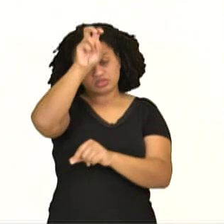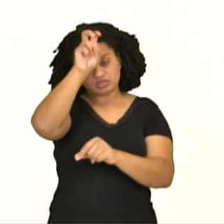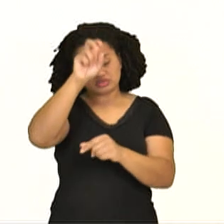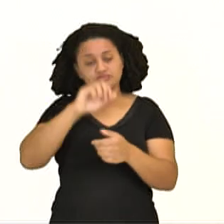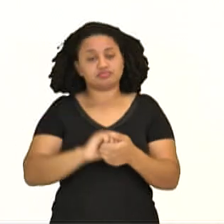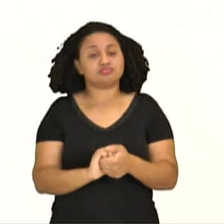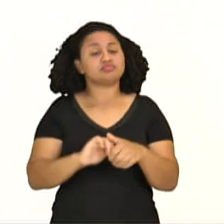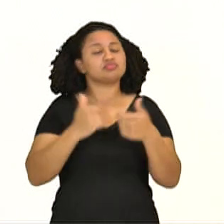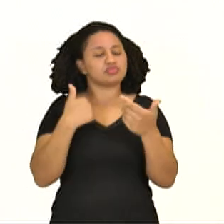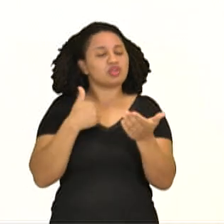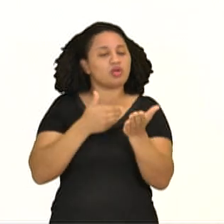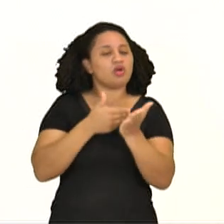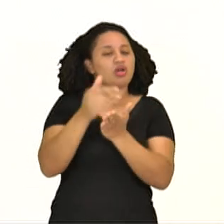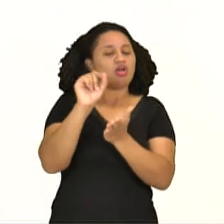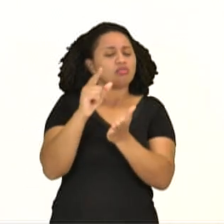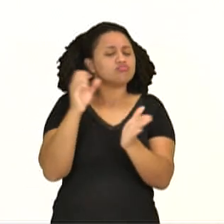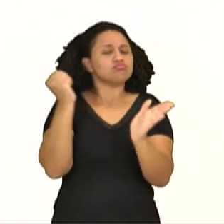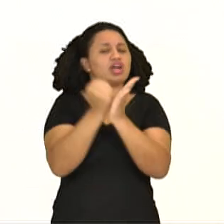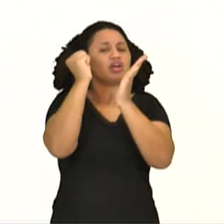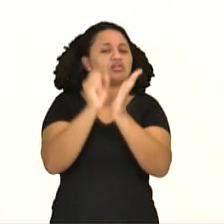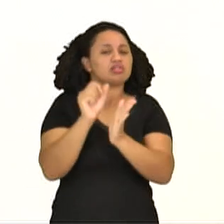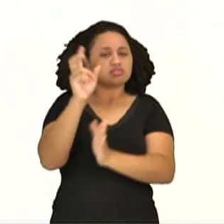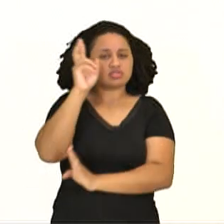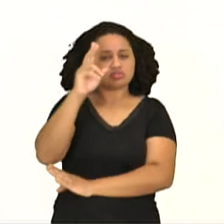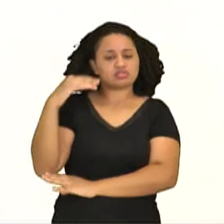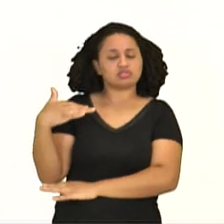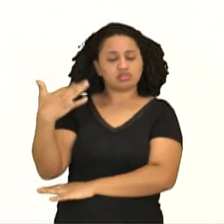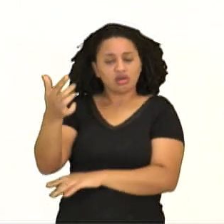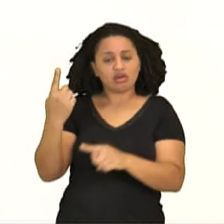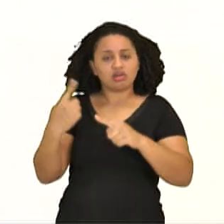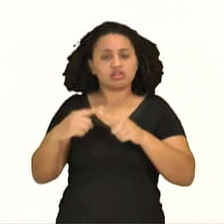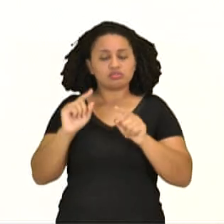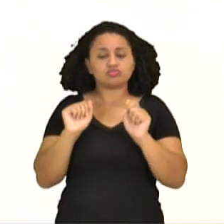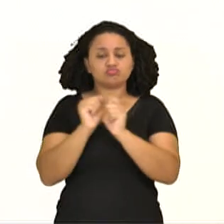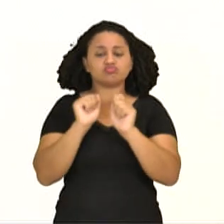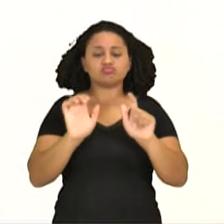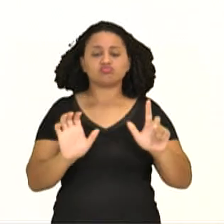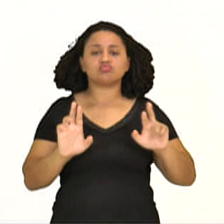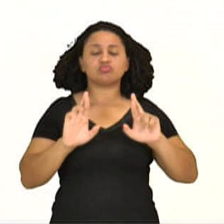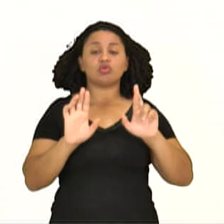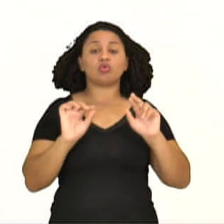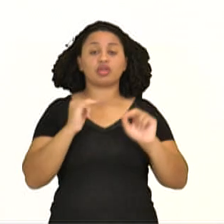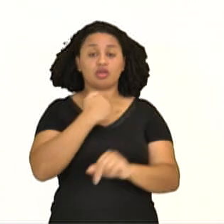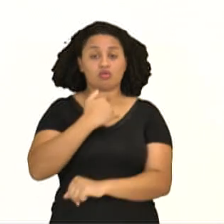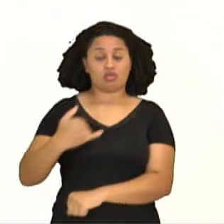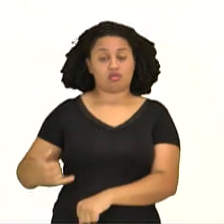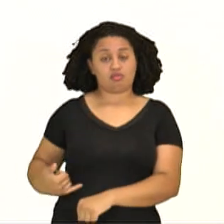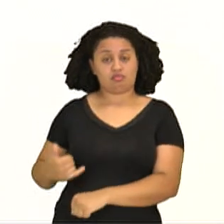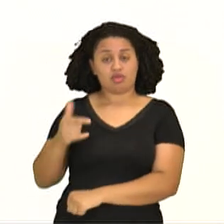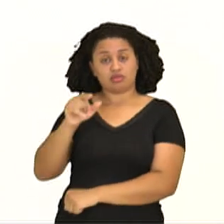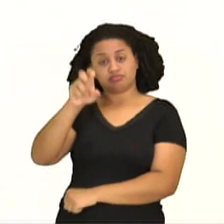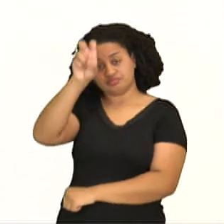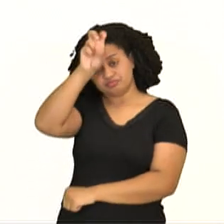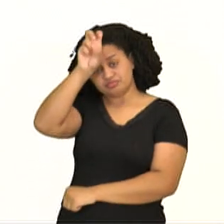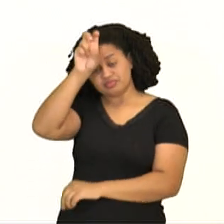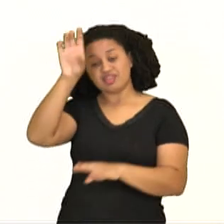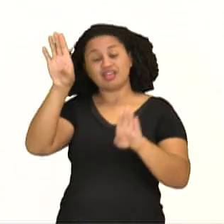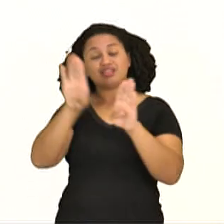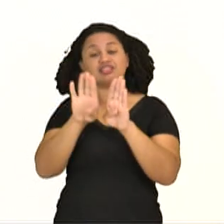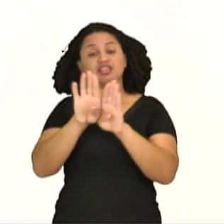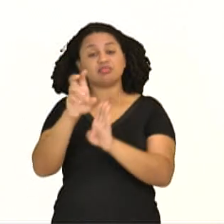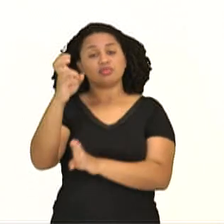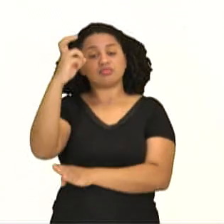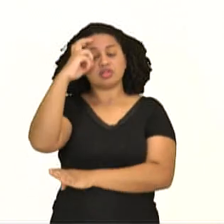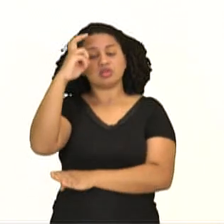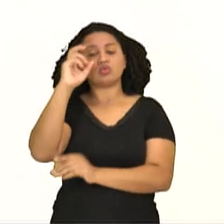entrou para a história viverem ao lado do poderoso Império Egípcio e também pela sua cultura matriarcal